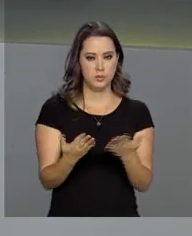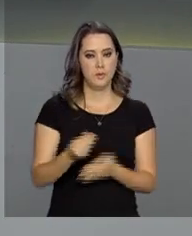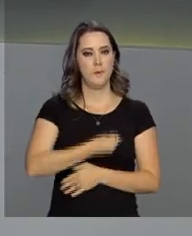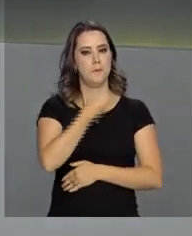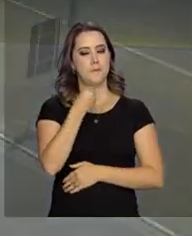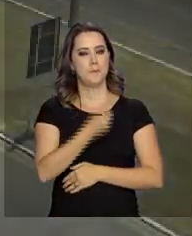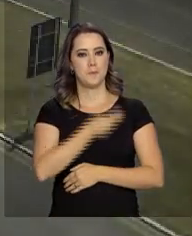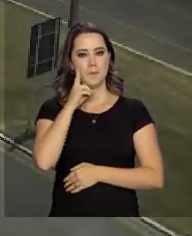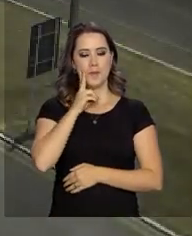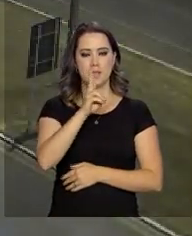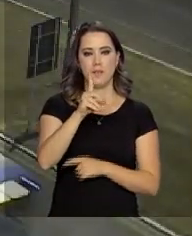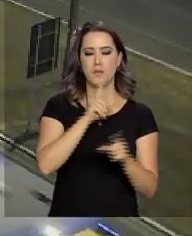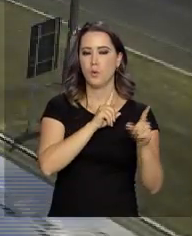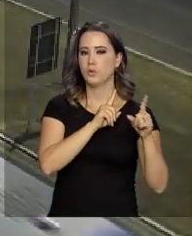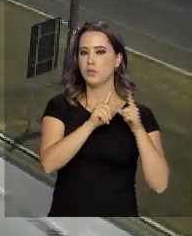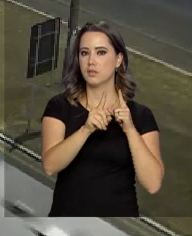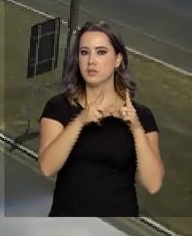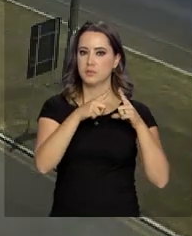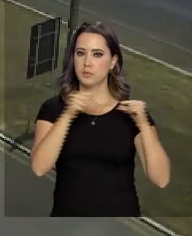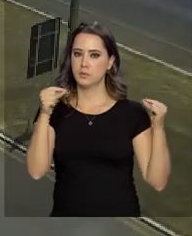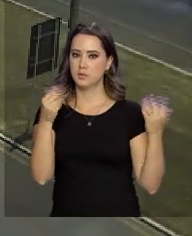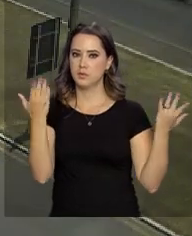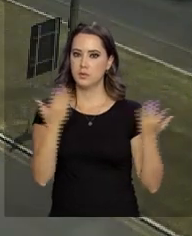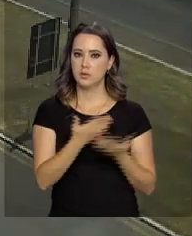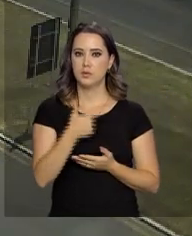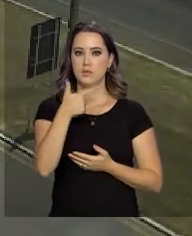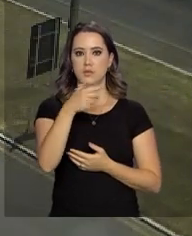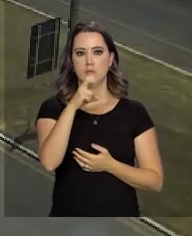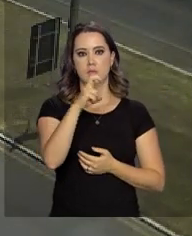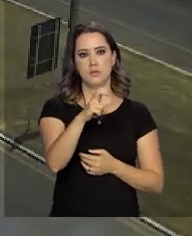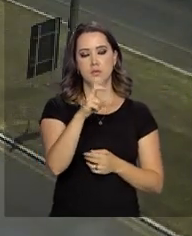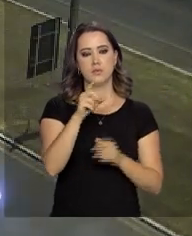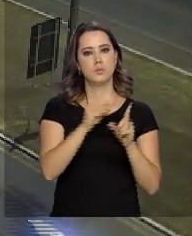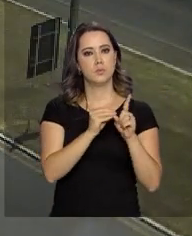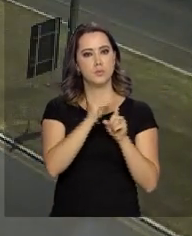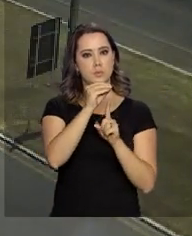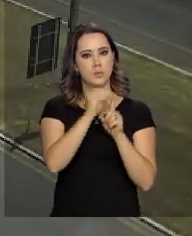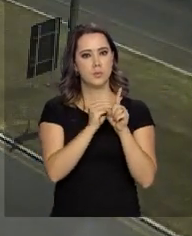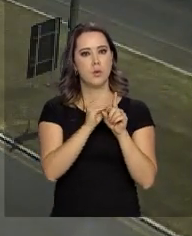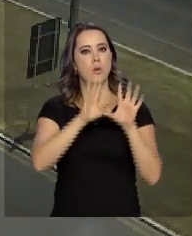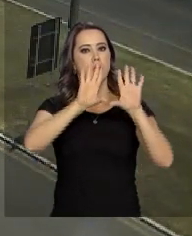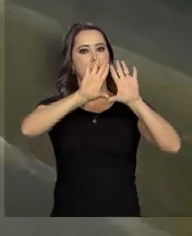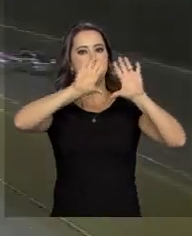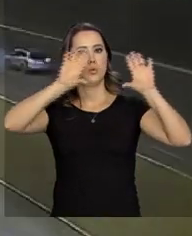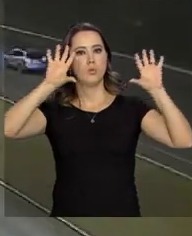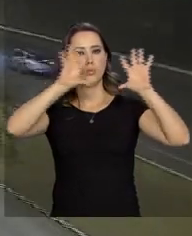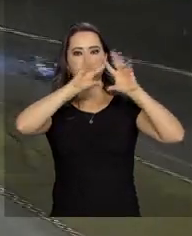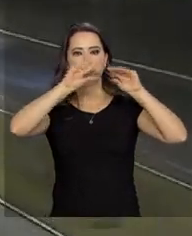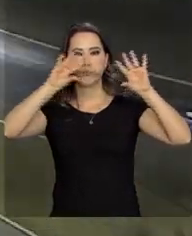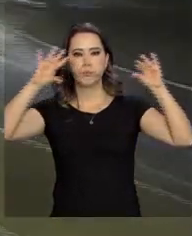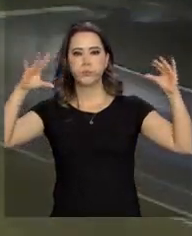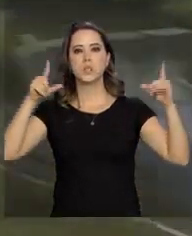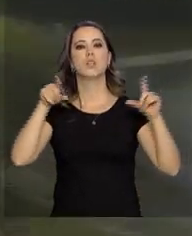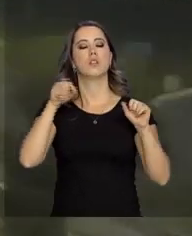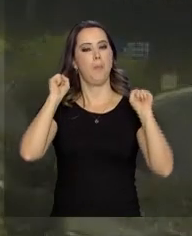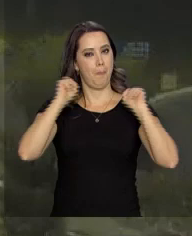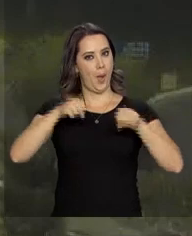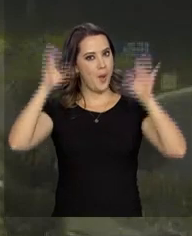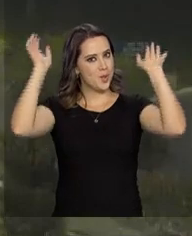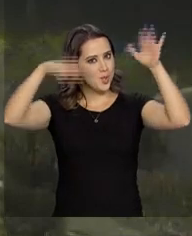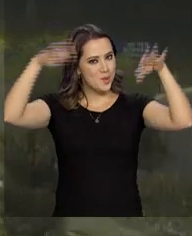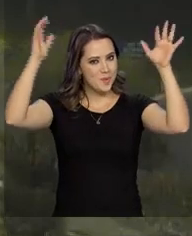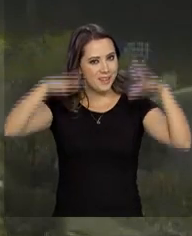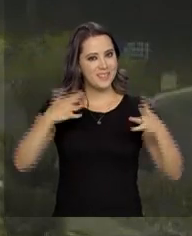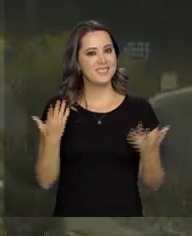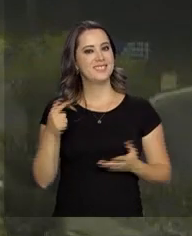imagens ao vivo do trânsito de brasília neste momento faz 25 graus celsius no bailado com possibilidade de chuva a